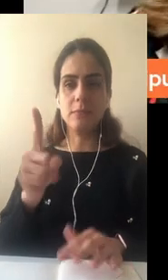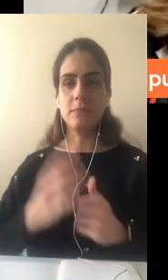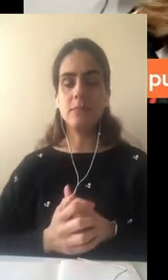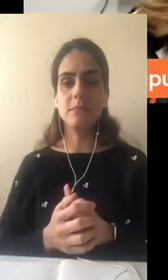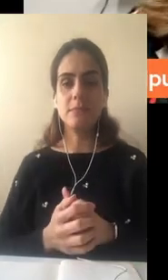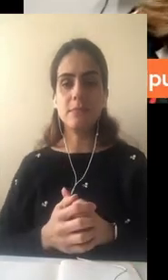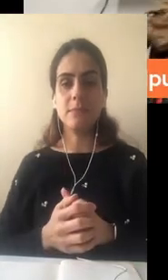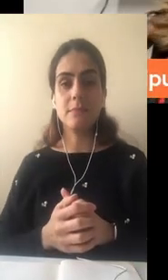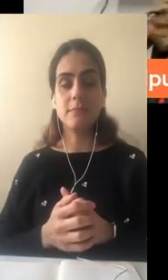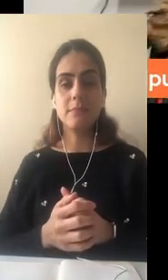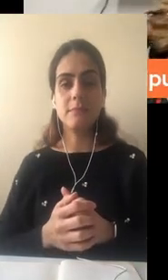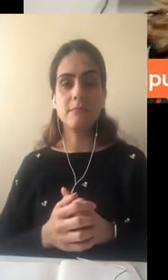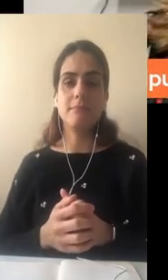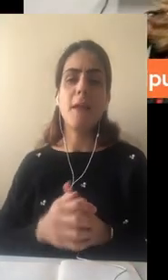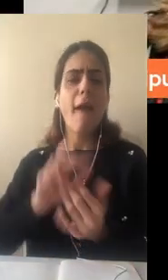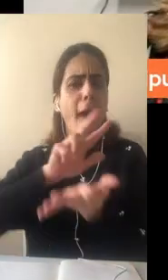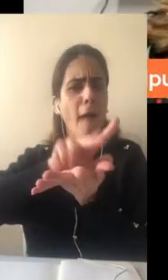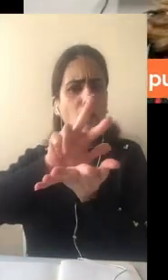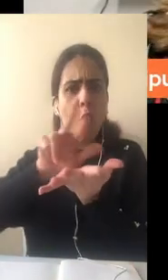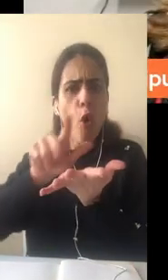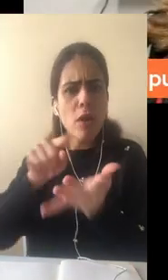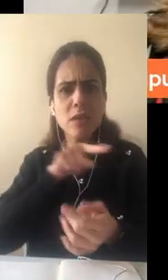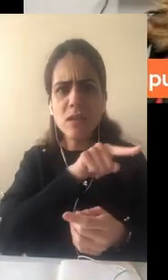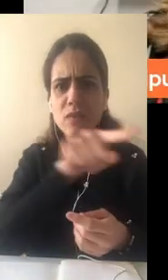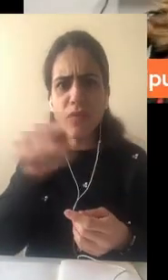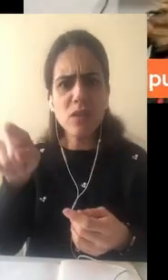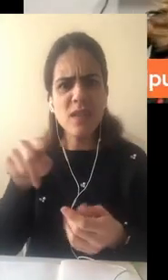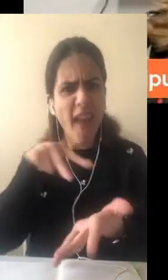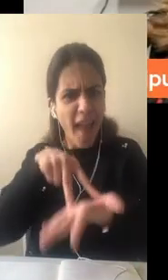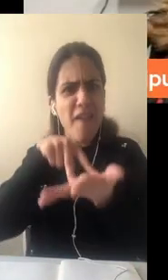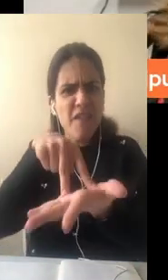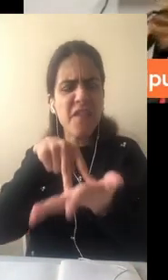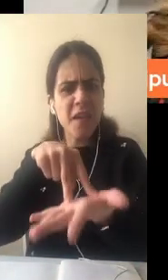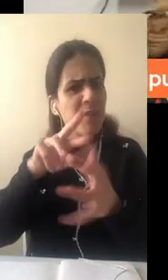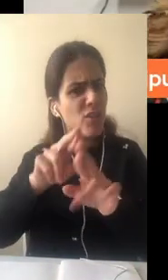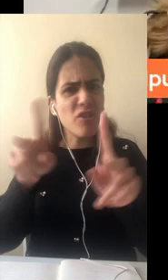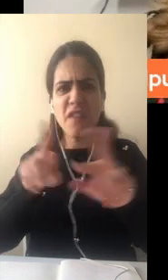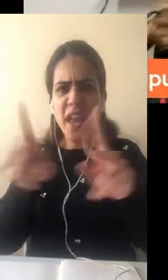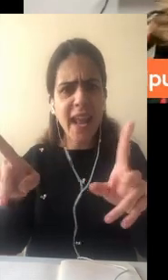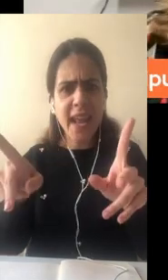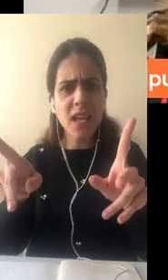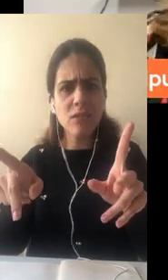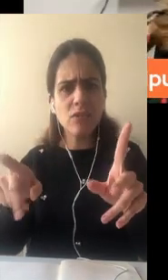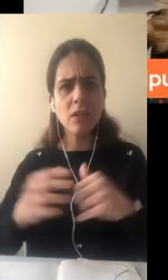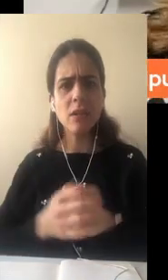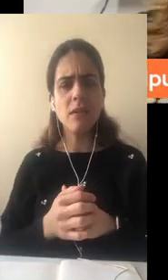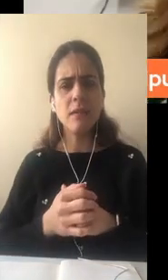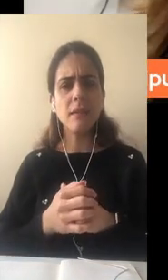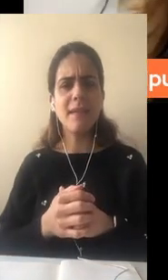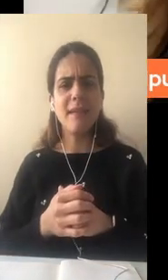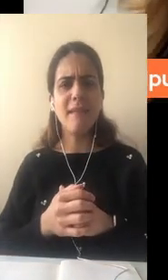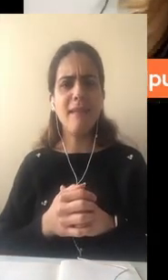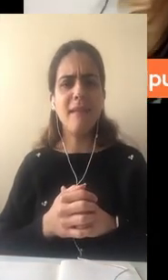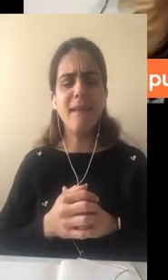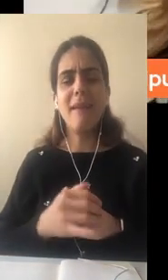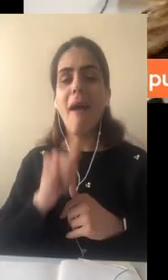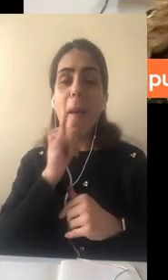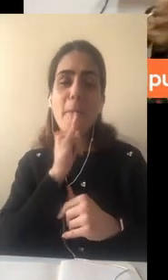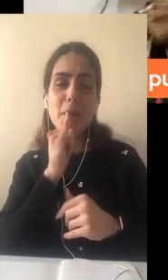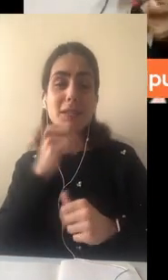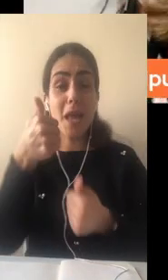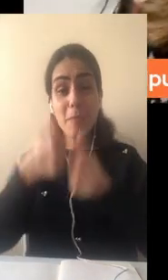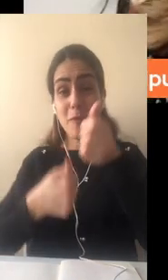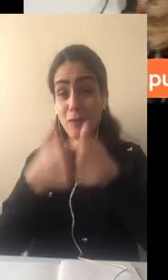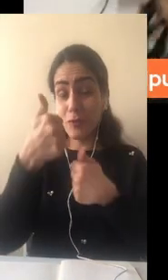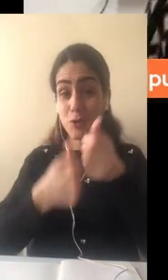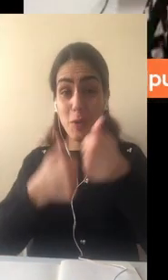tão firme para falar de outras coisas, né? Que você tem convicção que não pode. Ou não pode mudar de time de